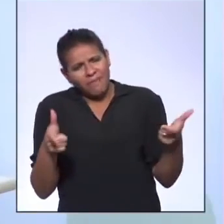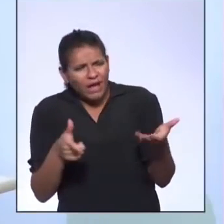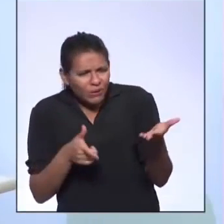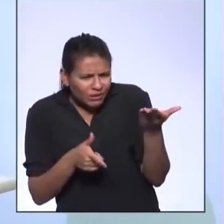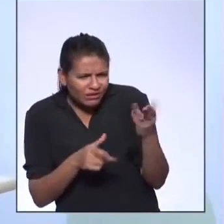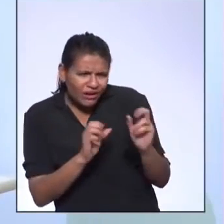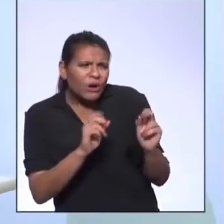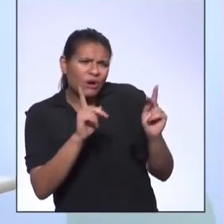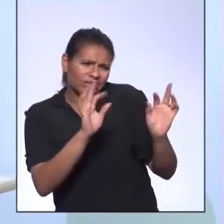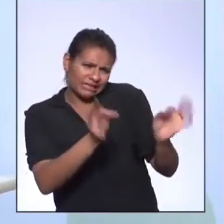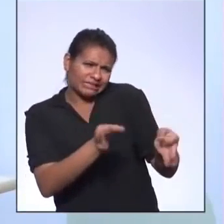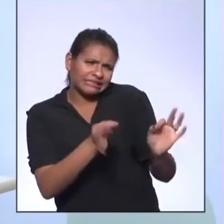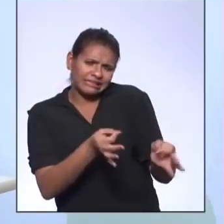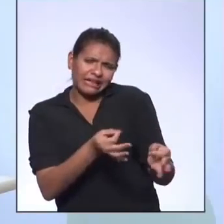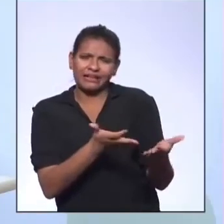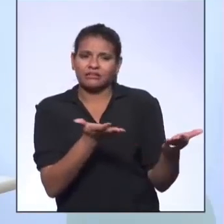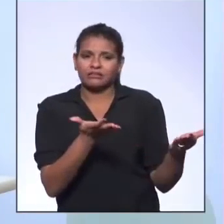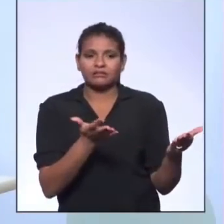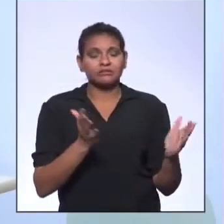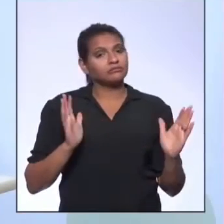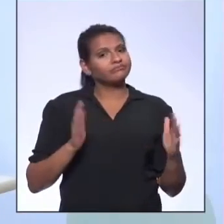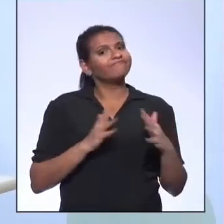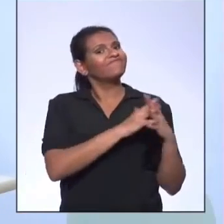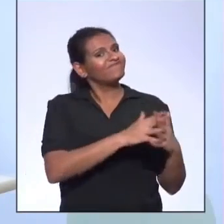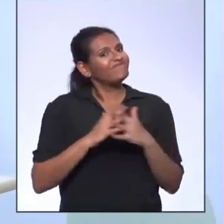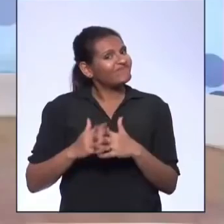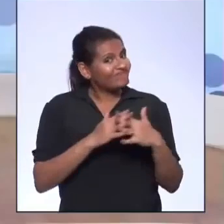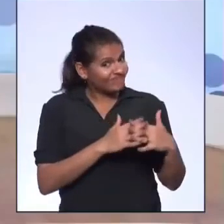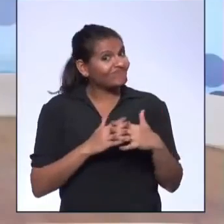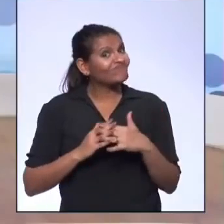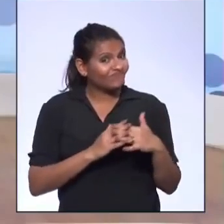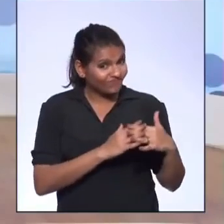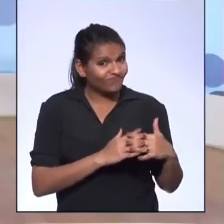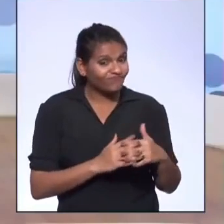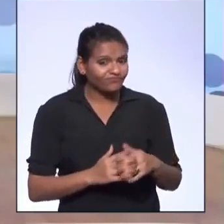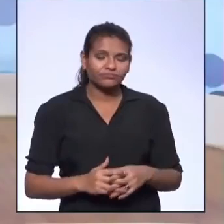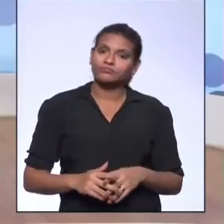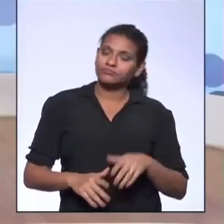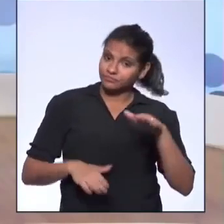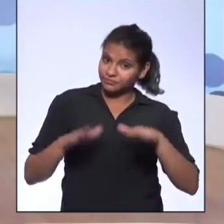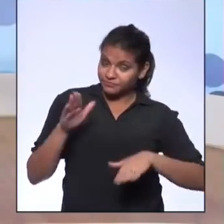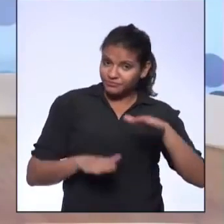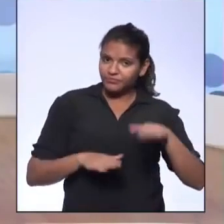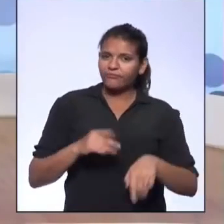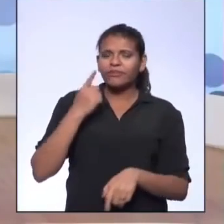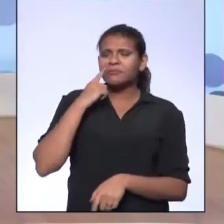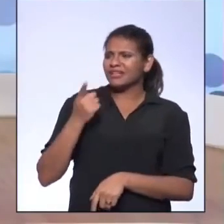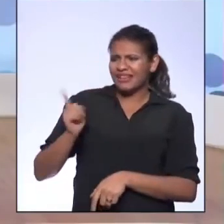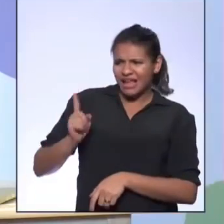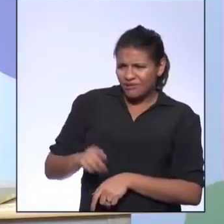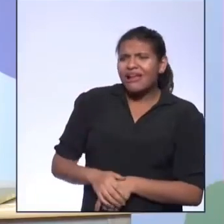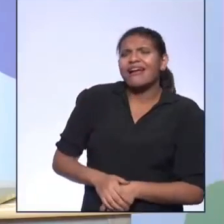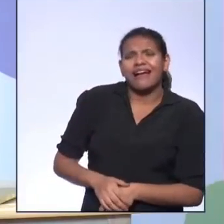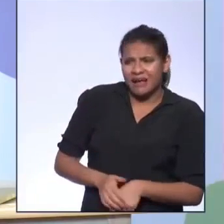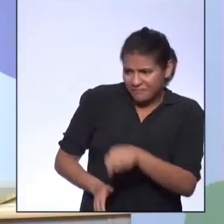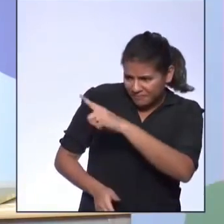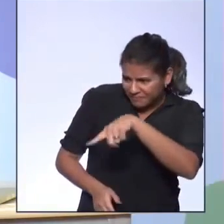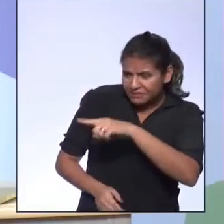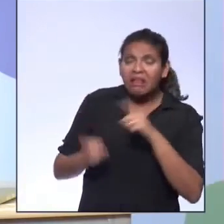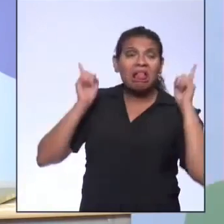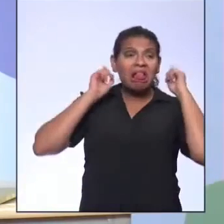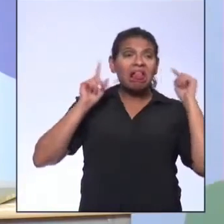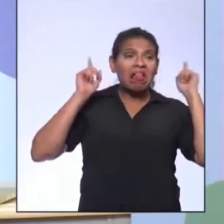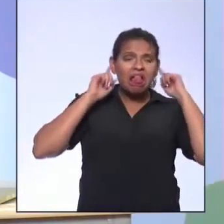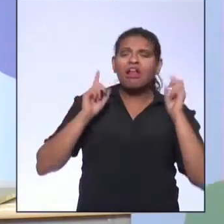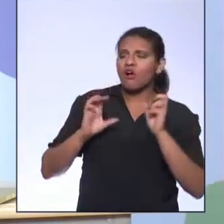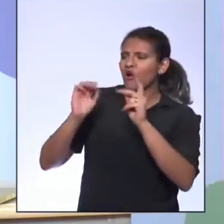verdade. A maioria tá certo, né? Isso aí é um pouco complicado. Ou né? então você pega a birra, né? Fala, não, esse pessoal não tá me ouvindo, eles